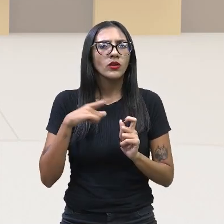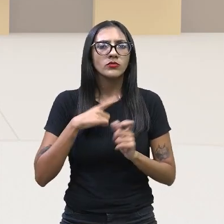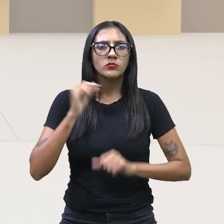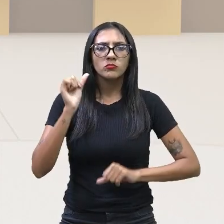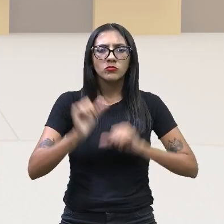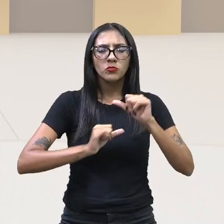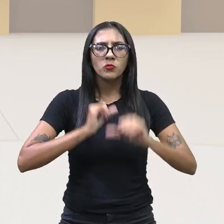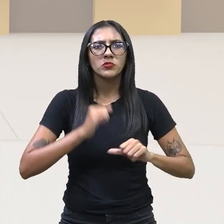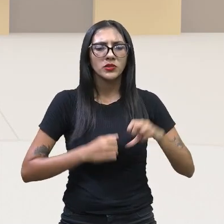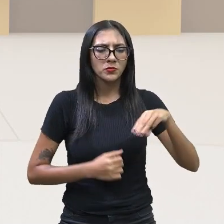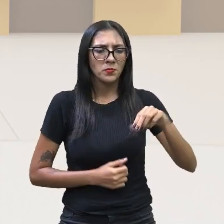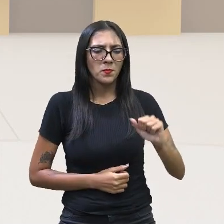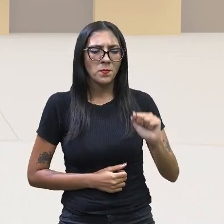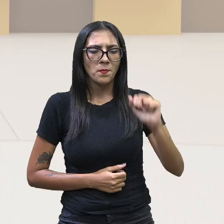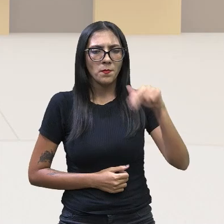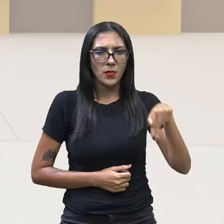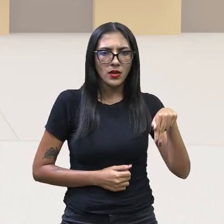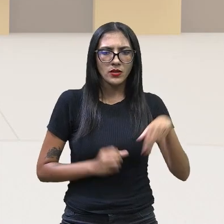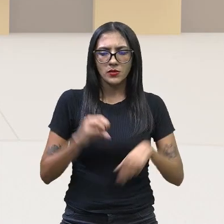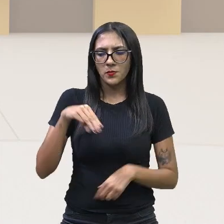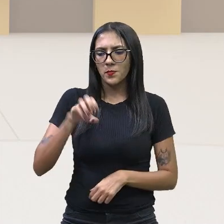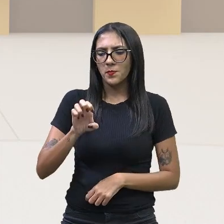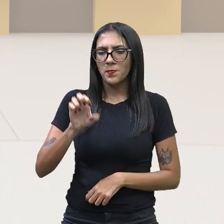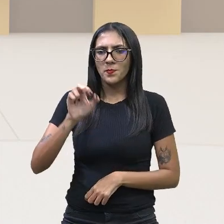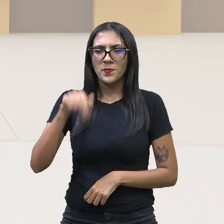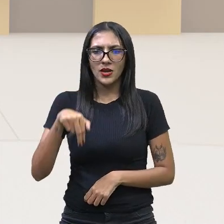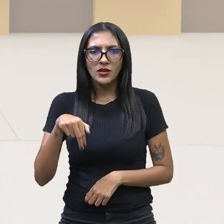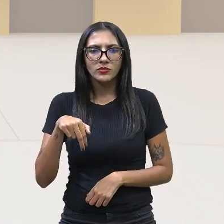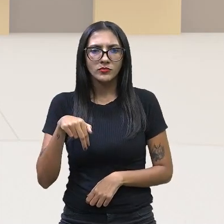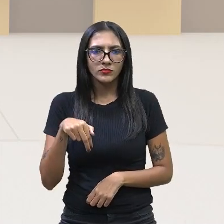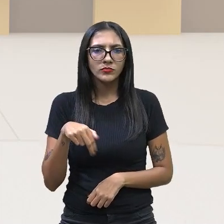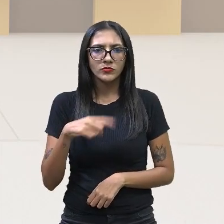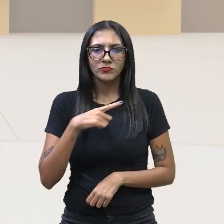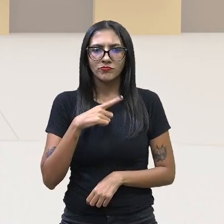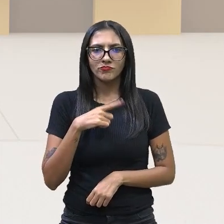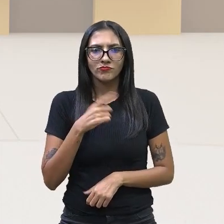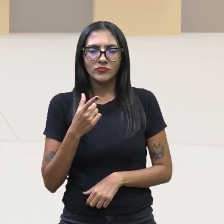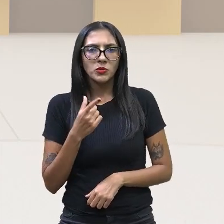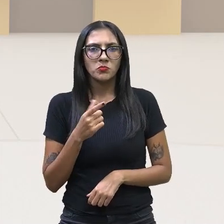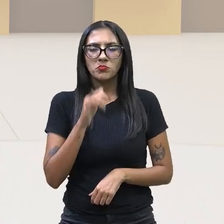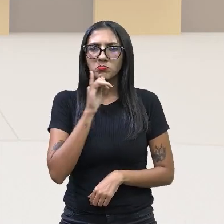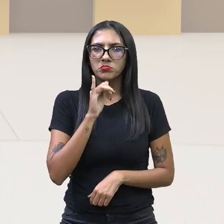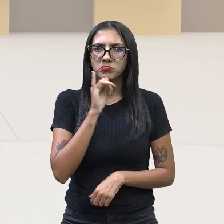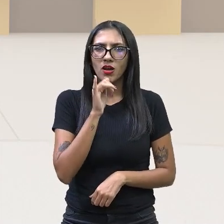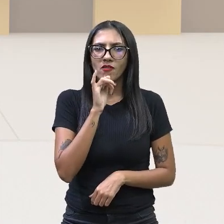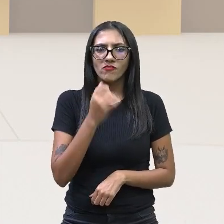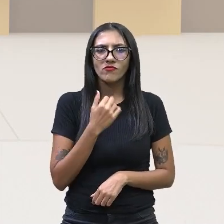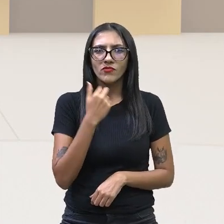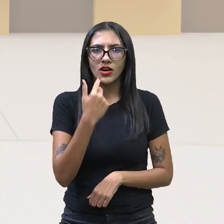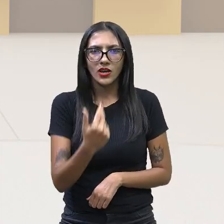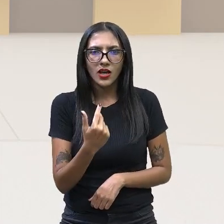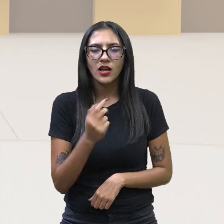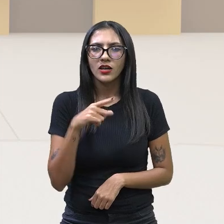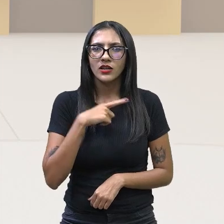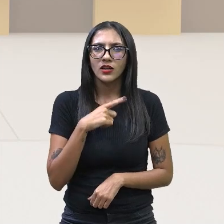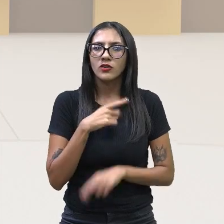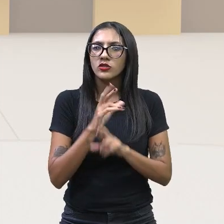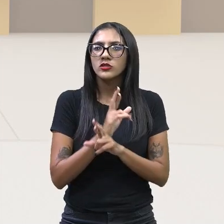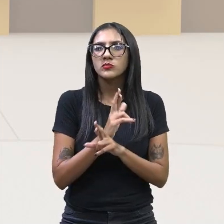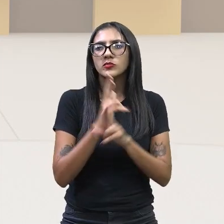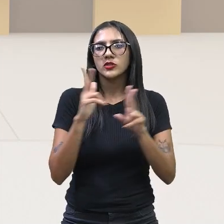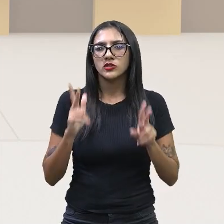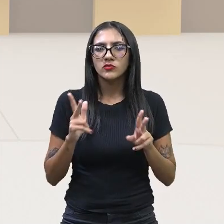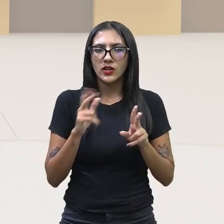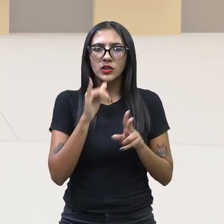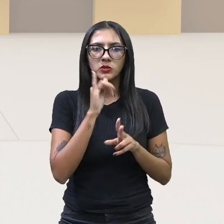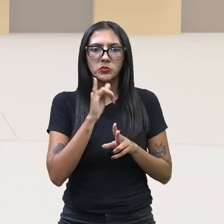Homem com A, com E, homens. A pronúncia é um pouquinho difícil, tá? Para a gente apresentar o homem em